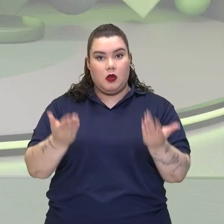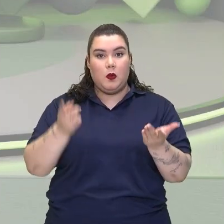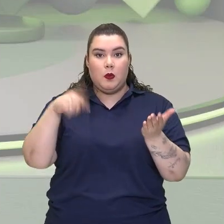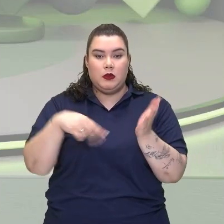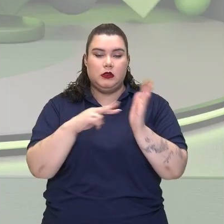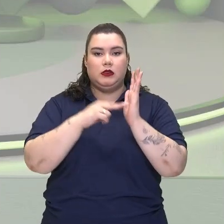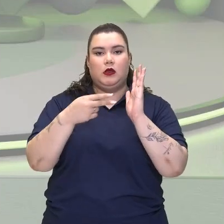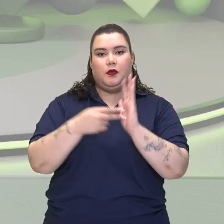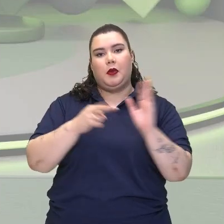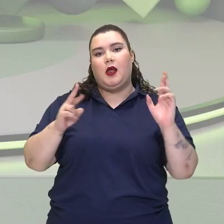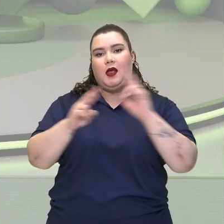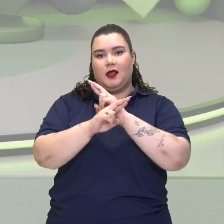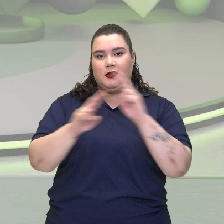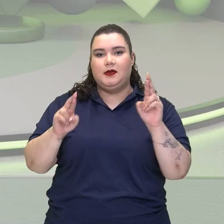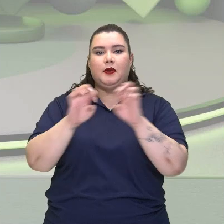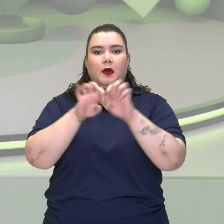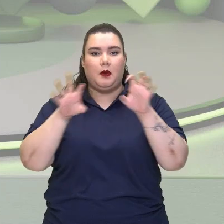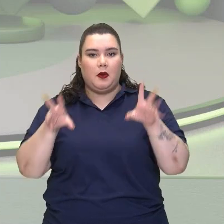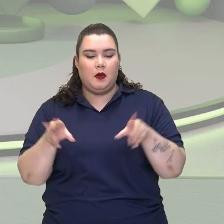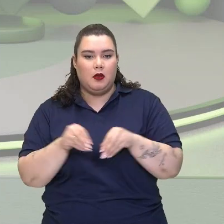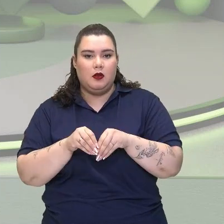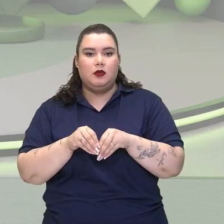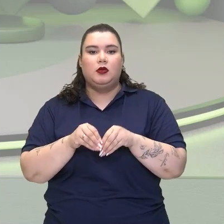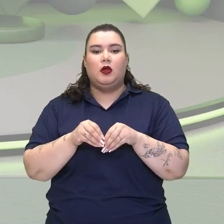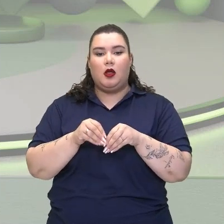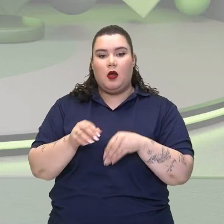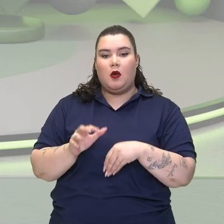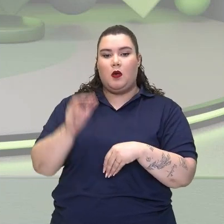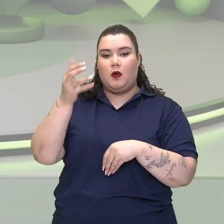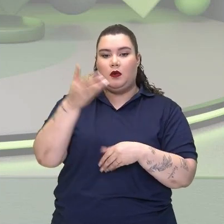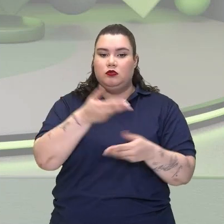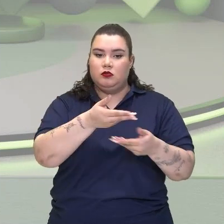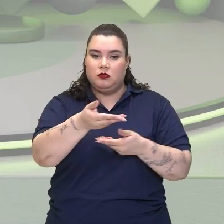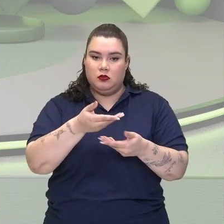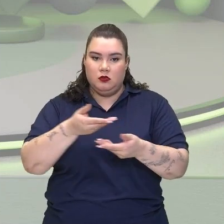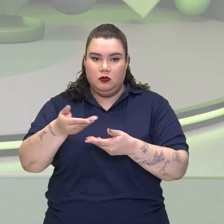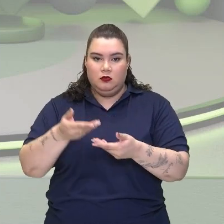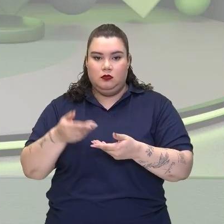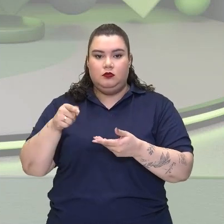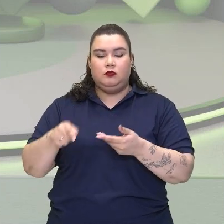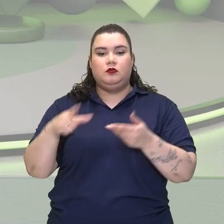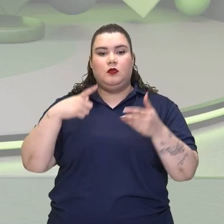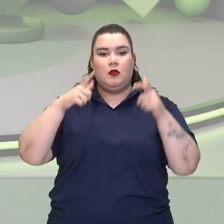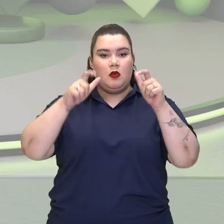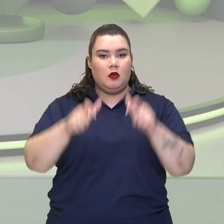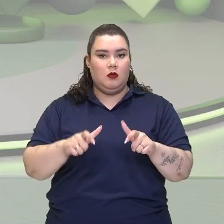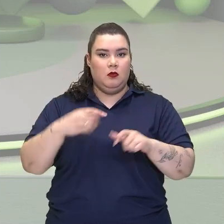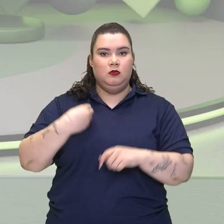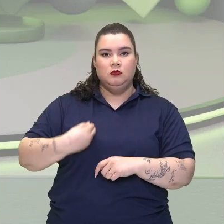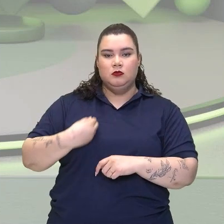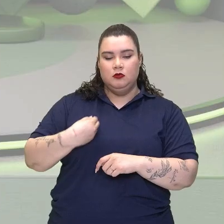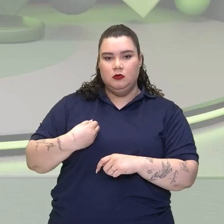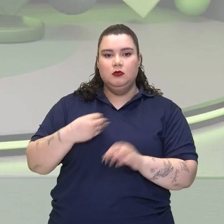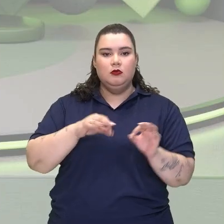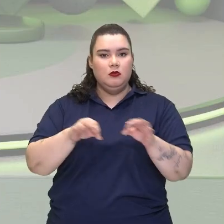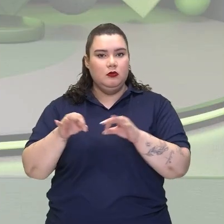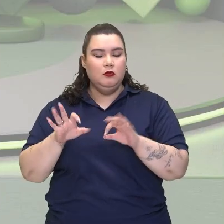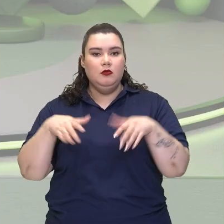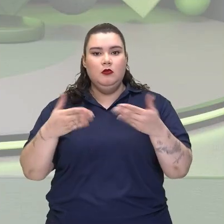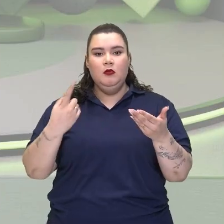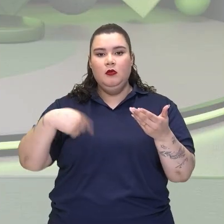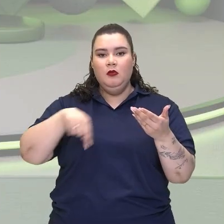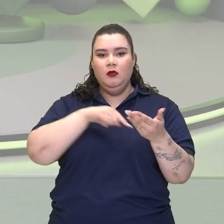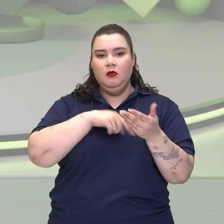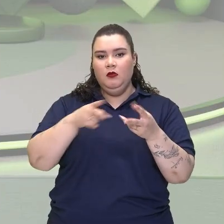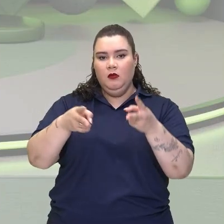As interações que acontecem entre as espécies no ambiente onde ela está inserida. E como a gente